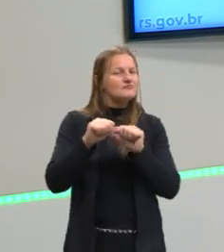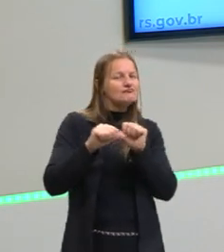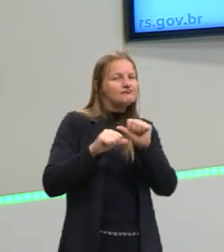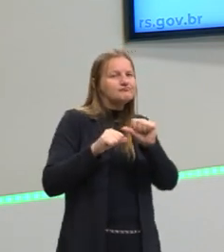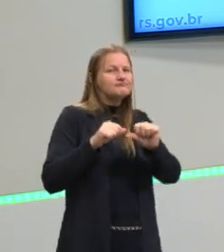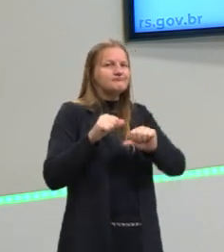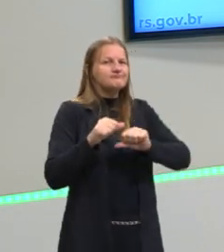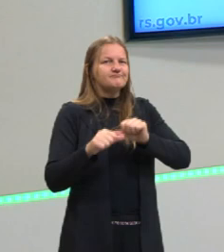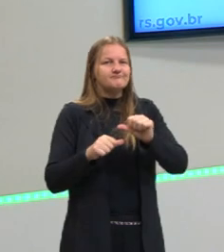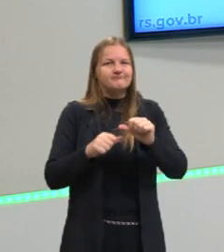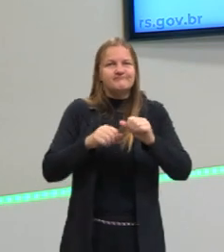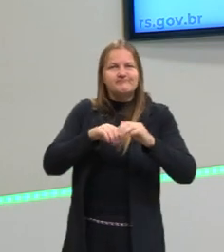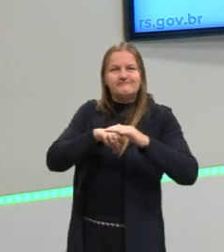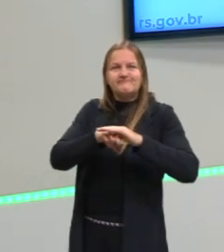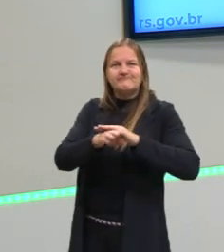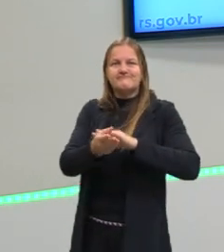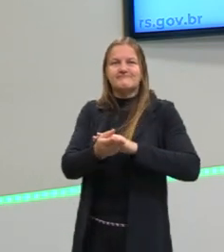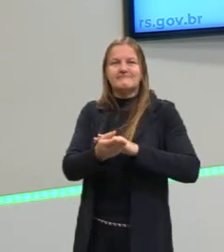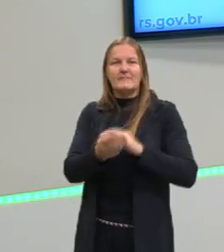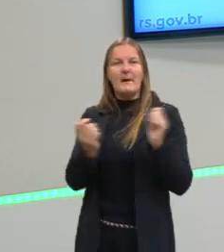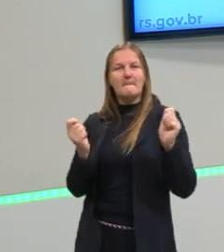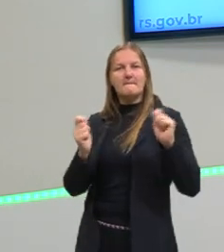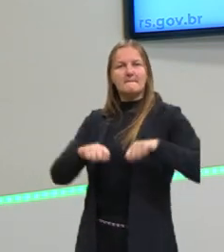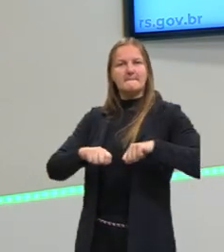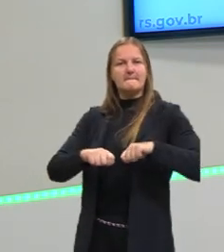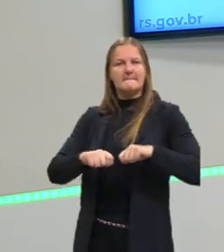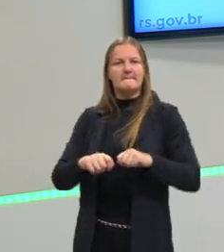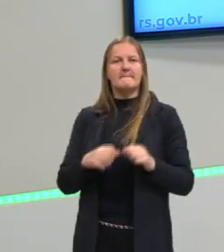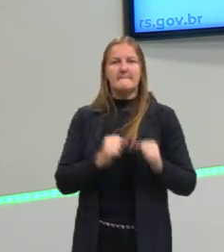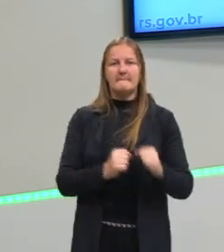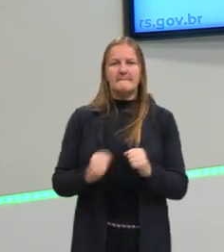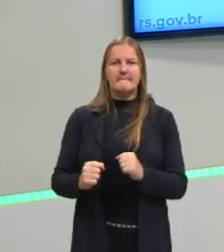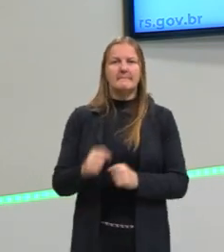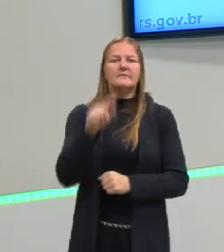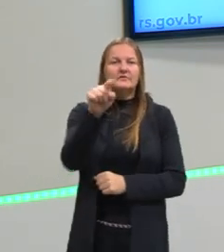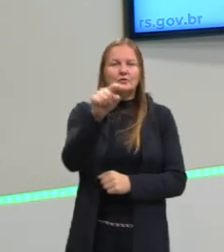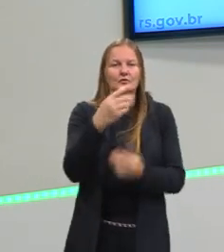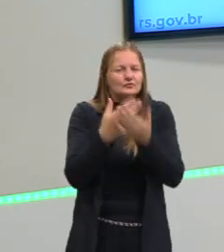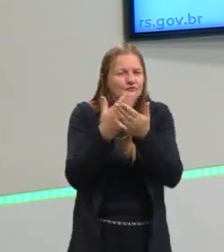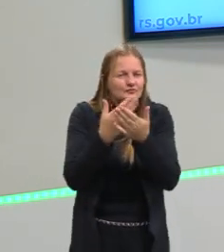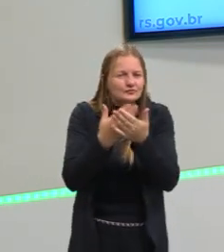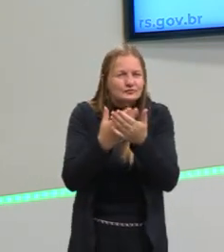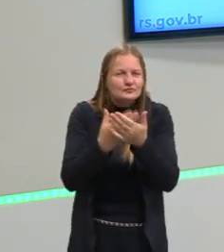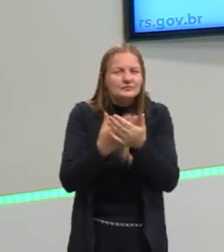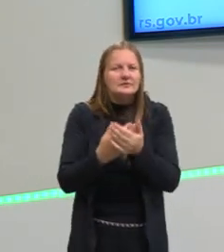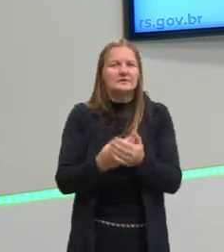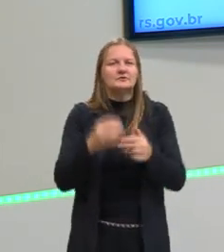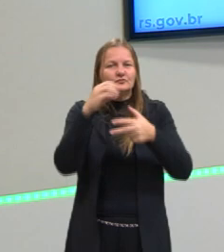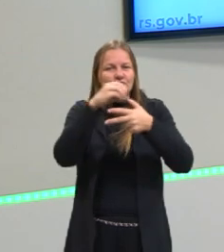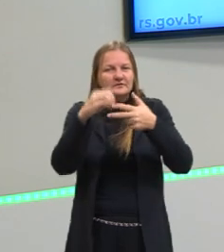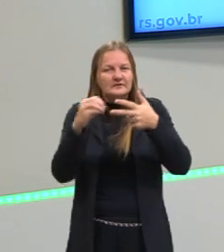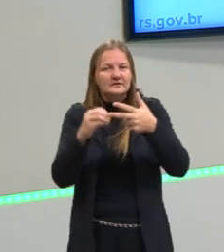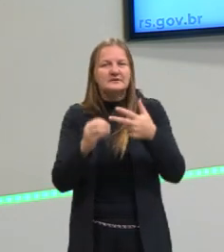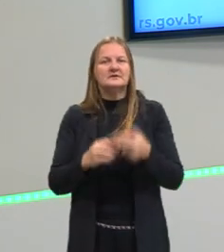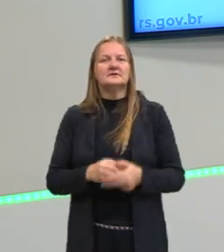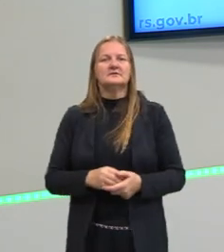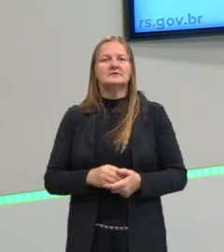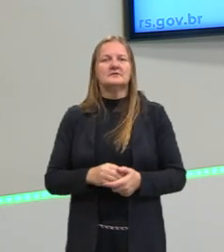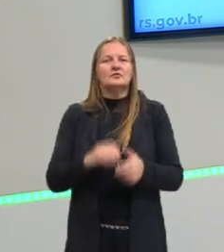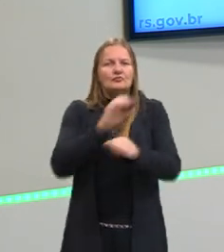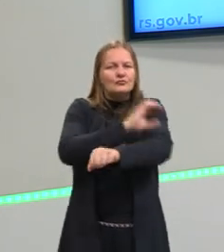a ser outra coisa então Nós também somos potência por exemplo você que está aí estudando para o Enem para